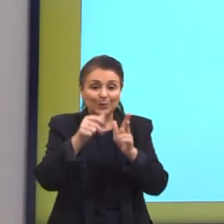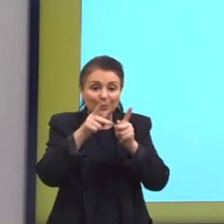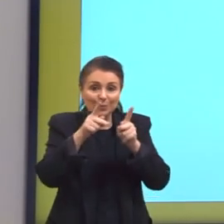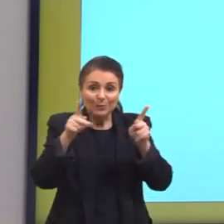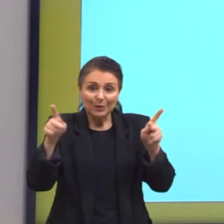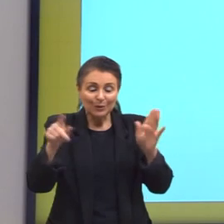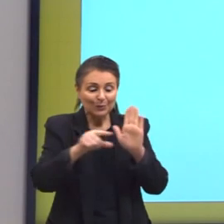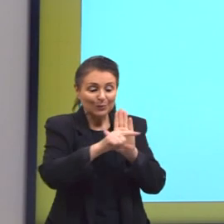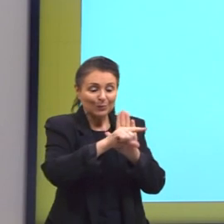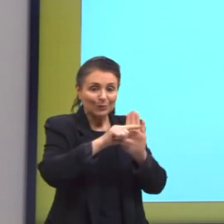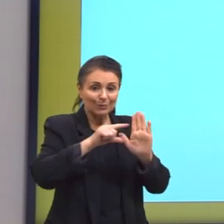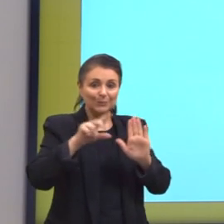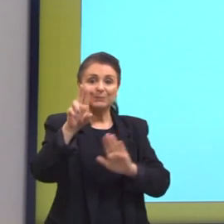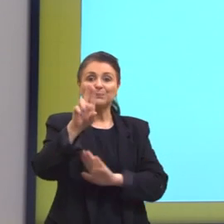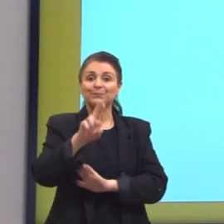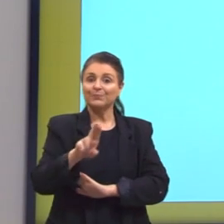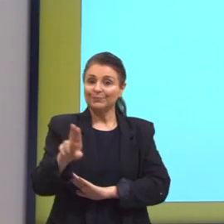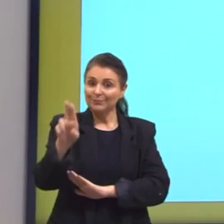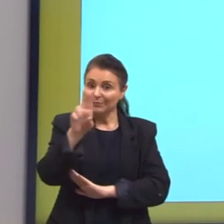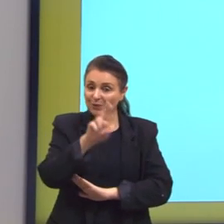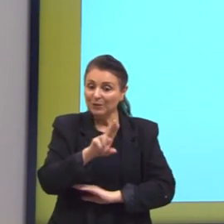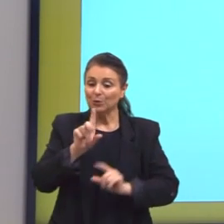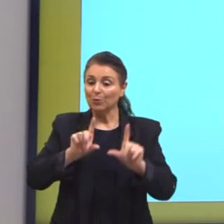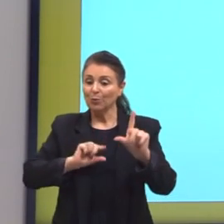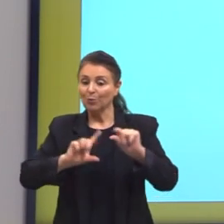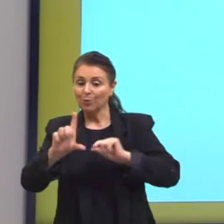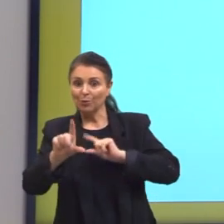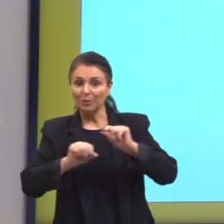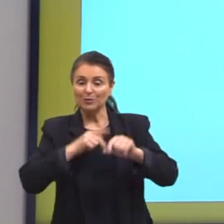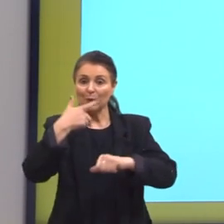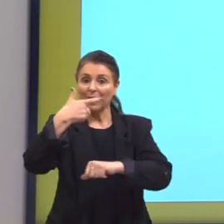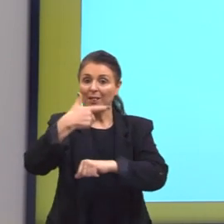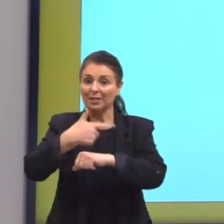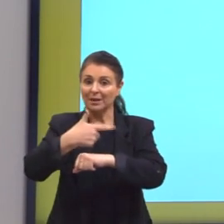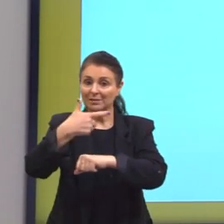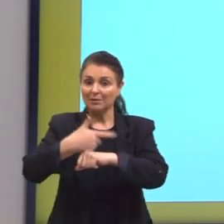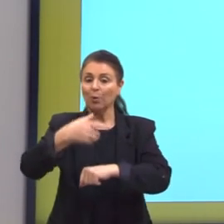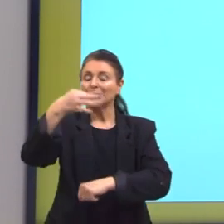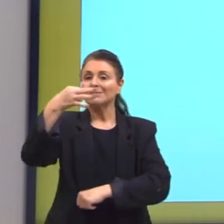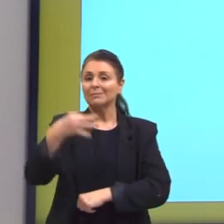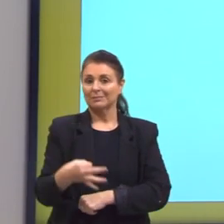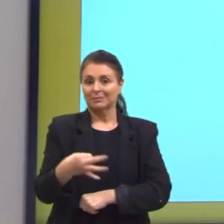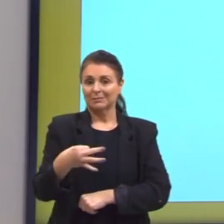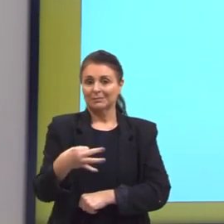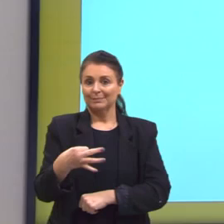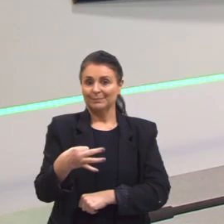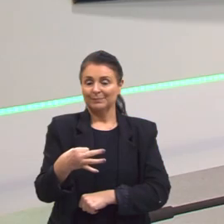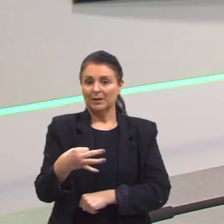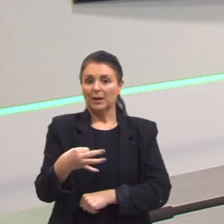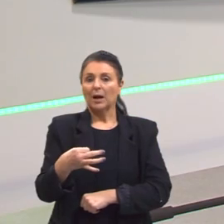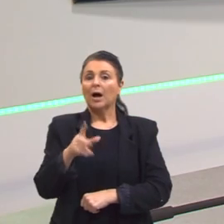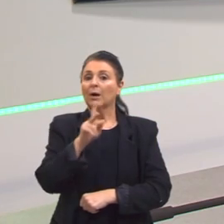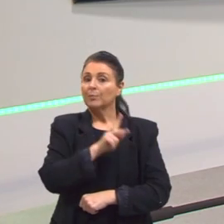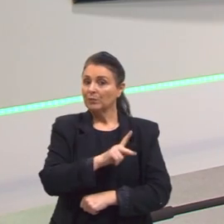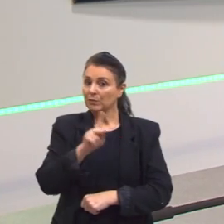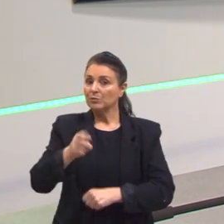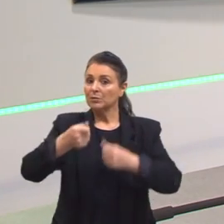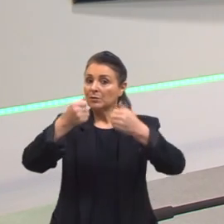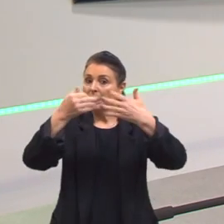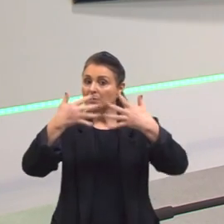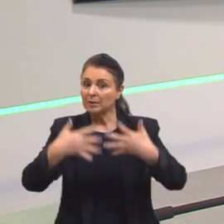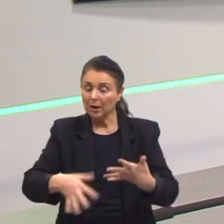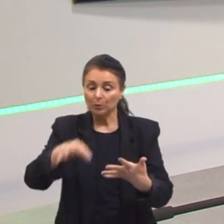do parágrafo através de uma escolha lexical adequada então eu fiz questão de